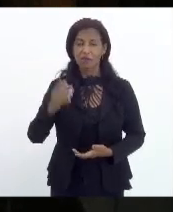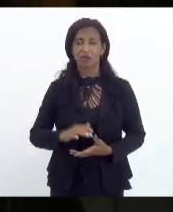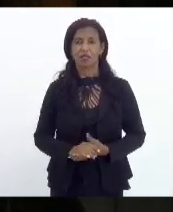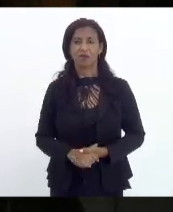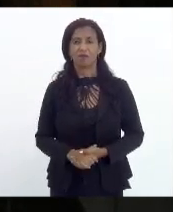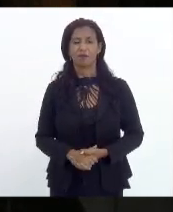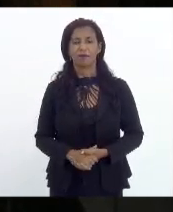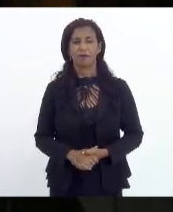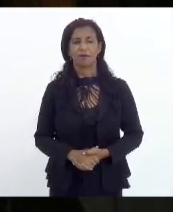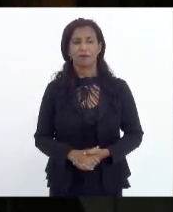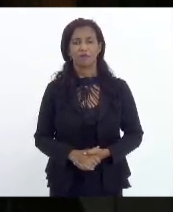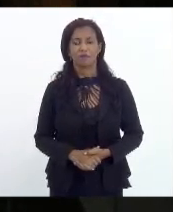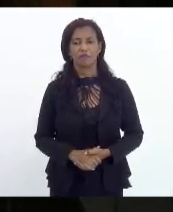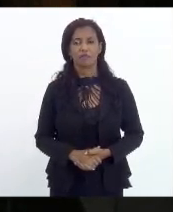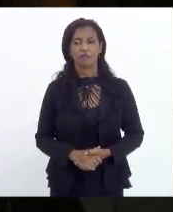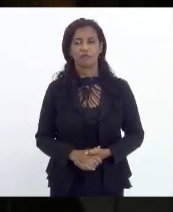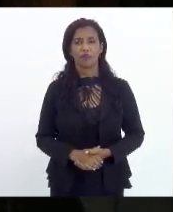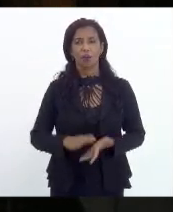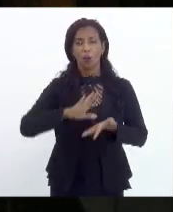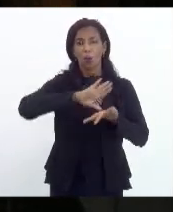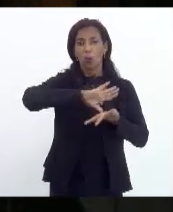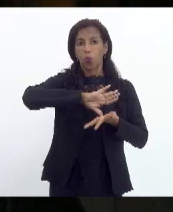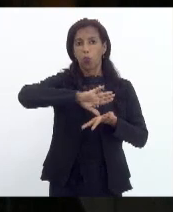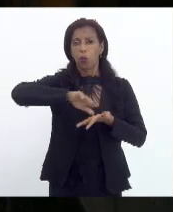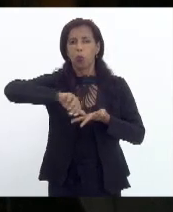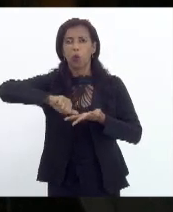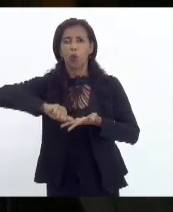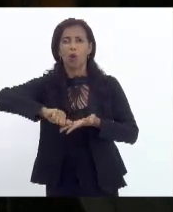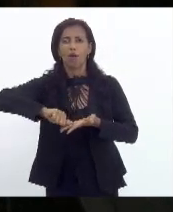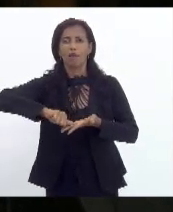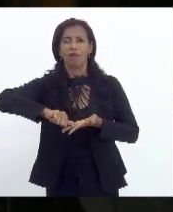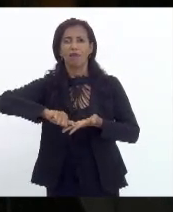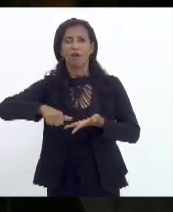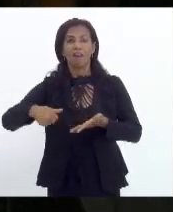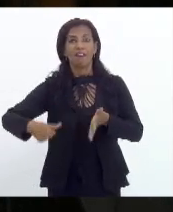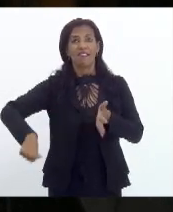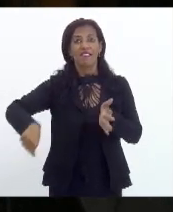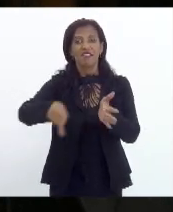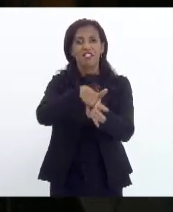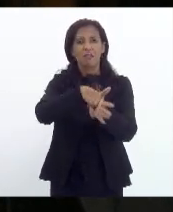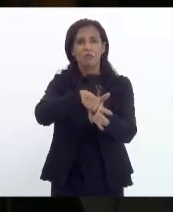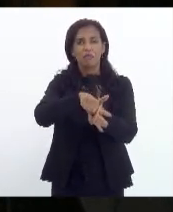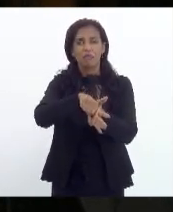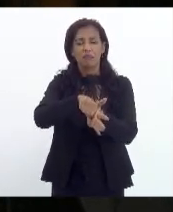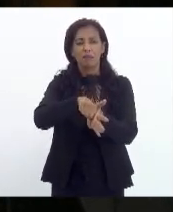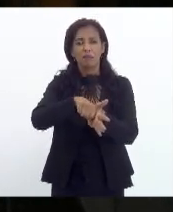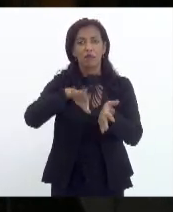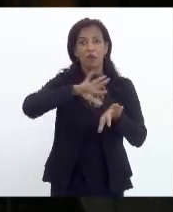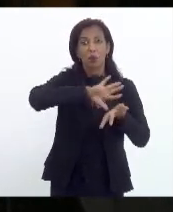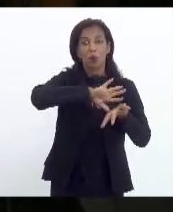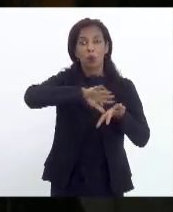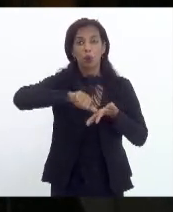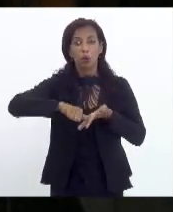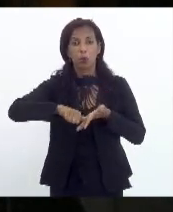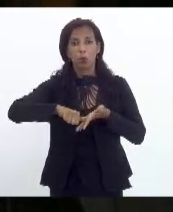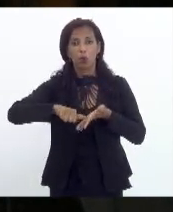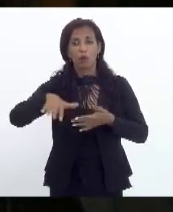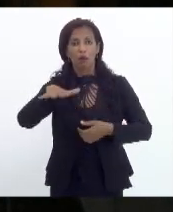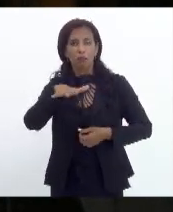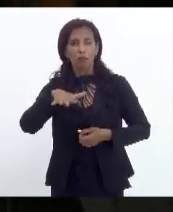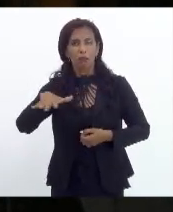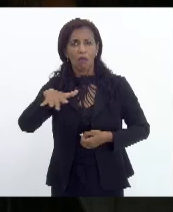que corrupção é crime e corrupção na